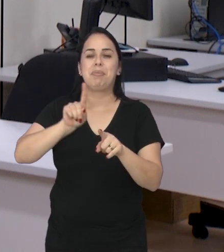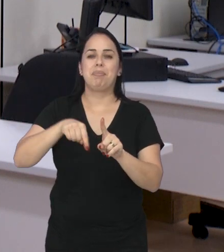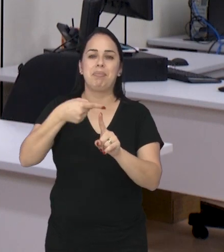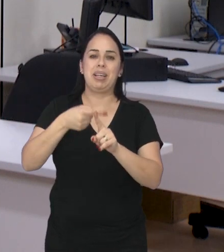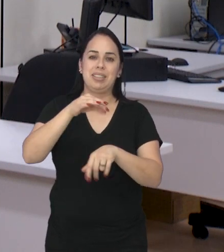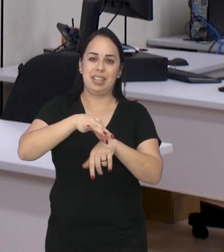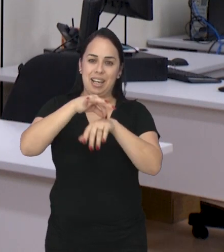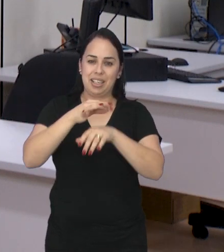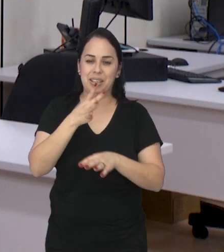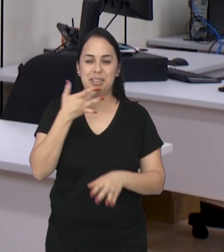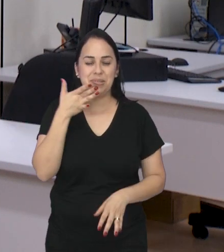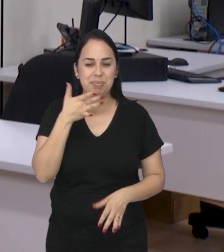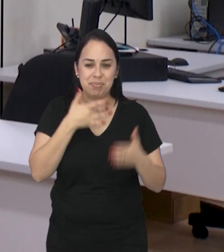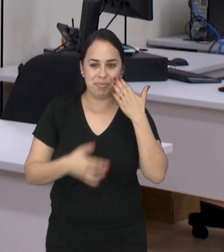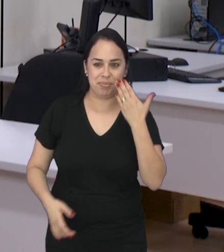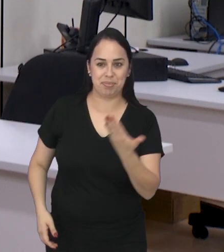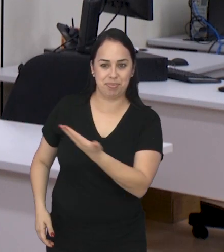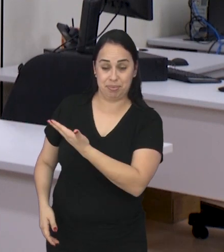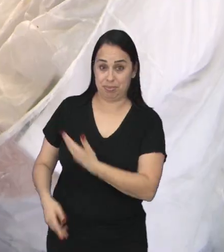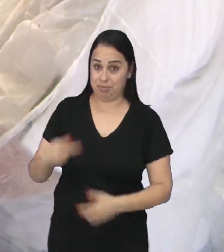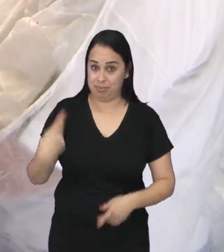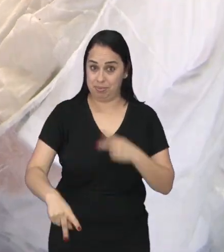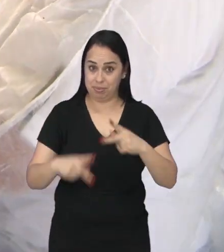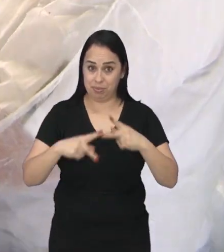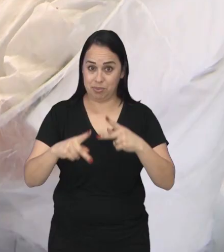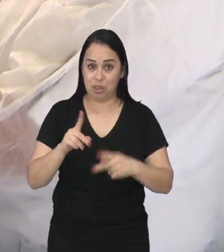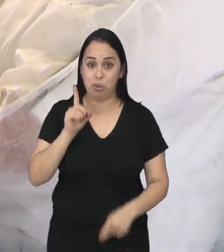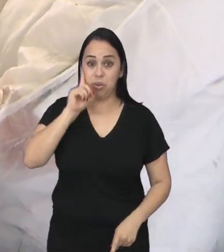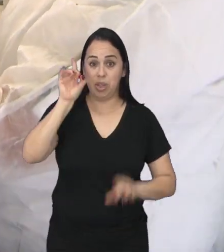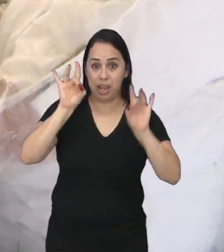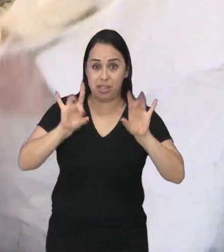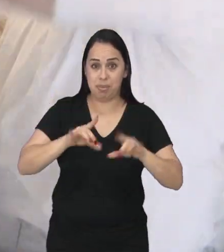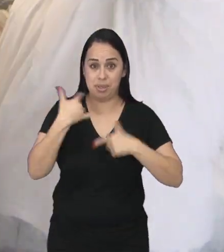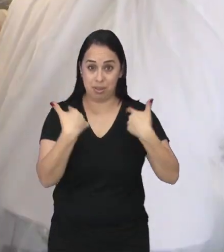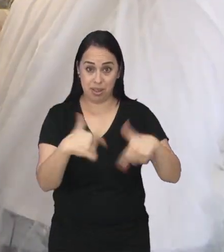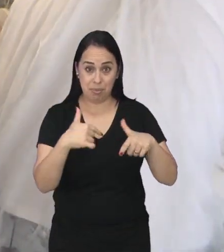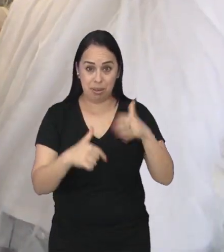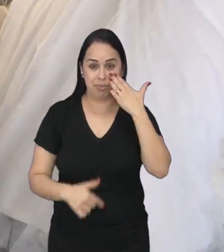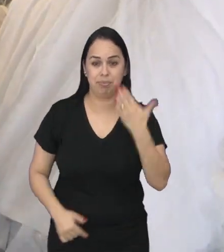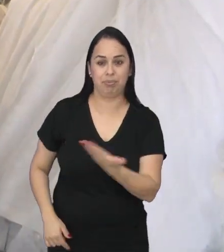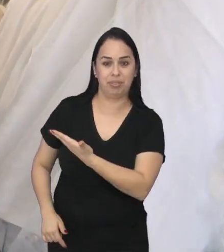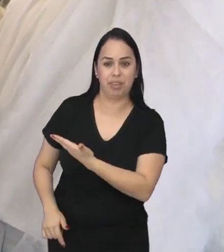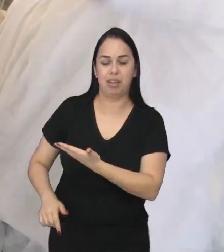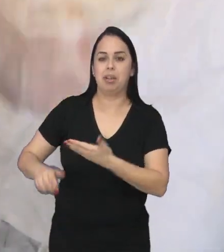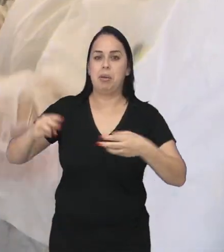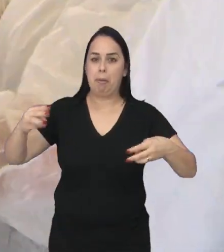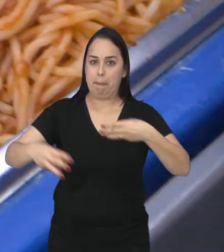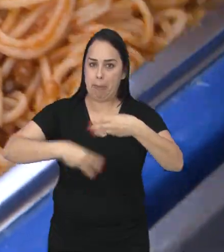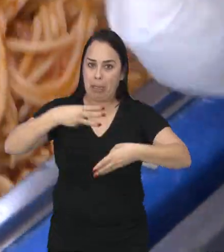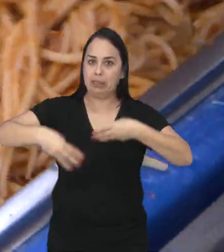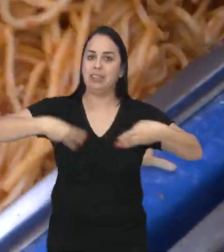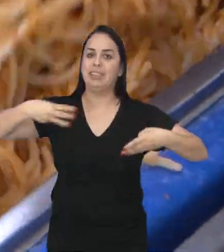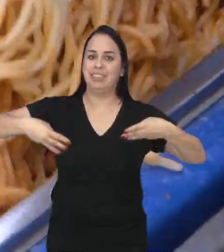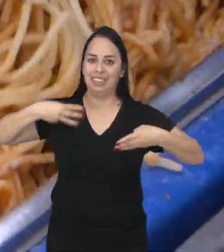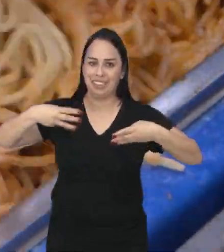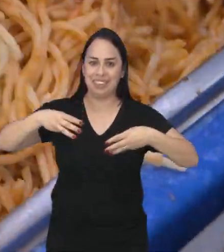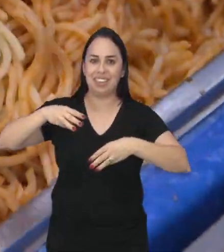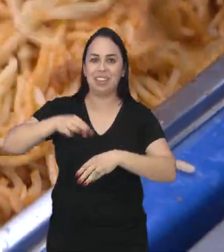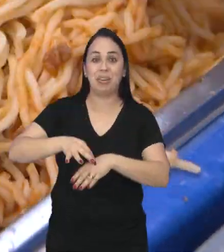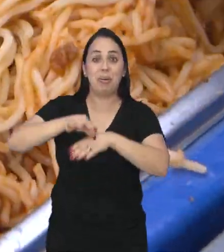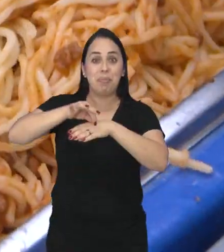Que delícia né gente dá só uma olhada aqui em São José dos Campos o Dia do Trabalhador é assim com